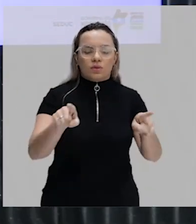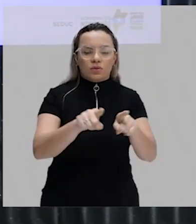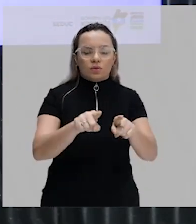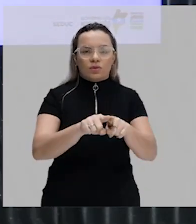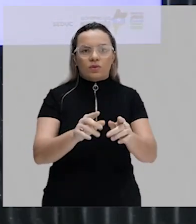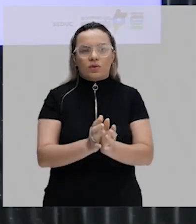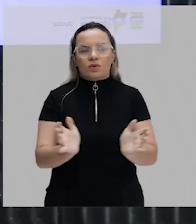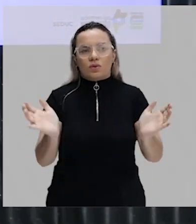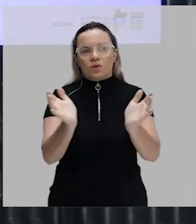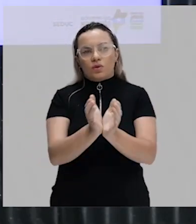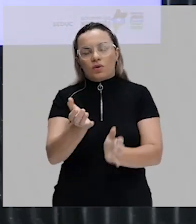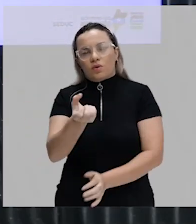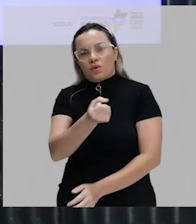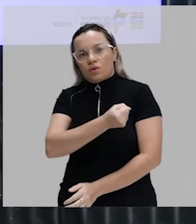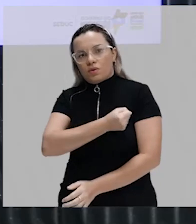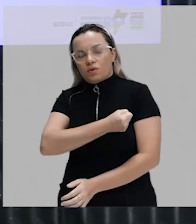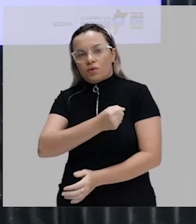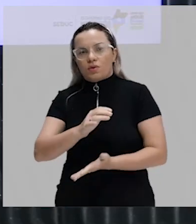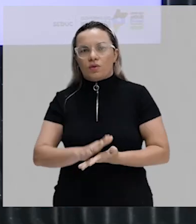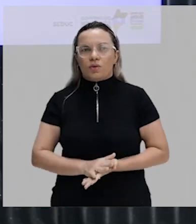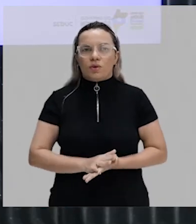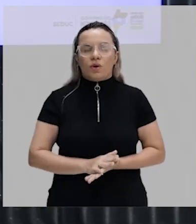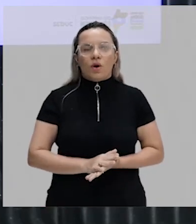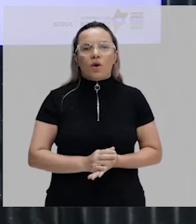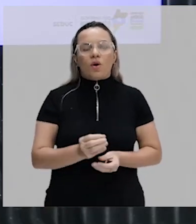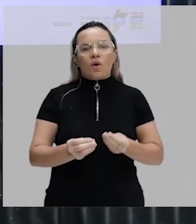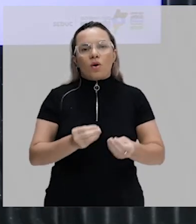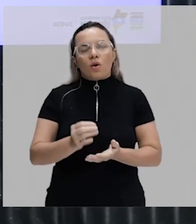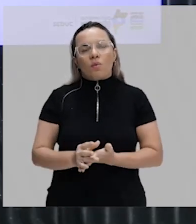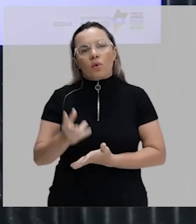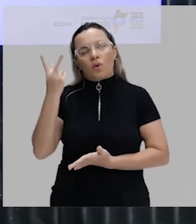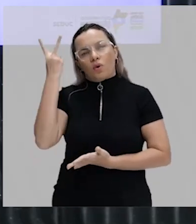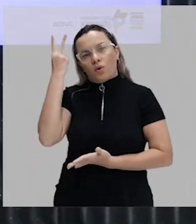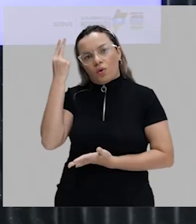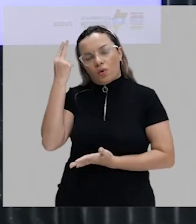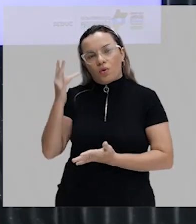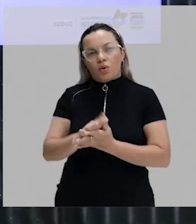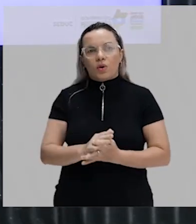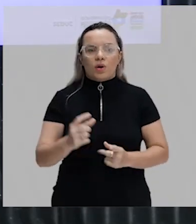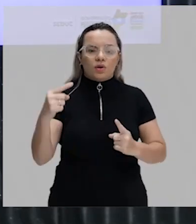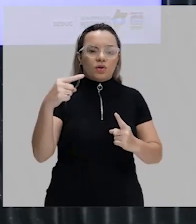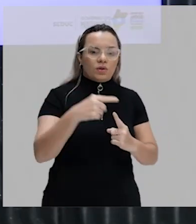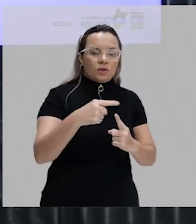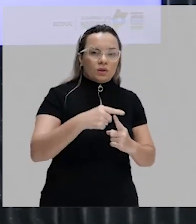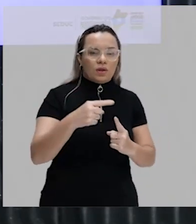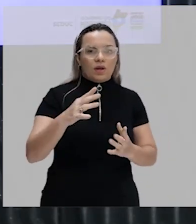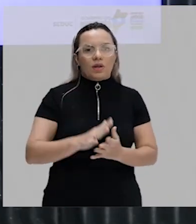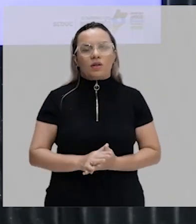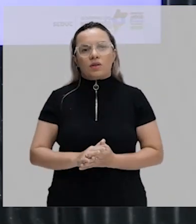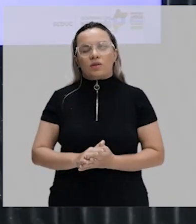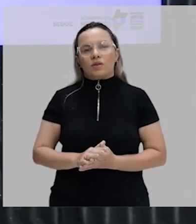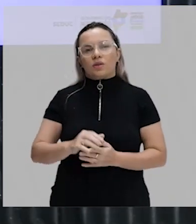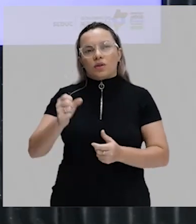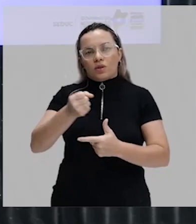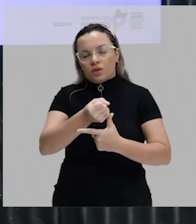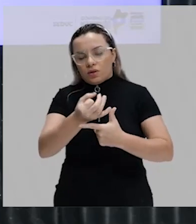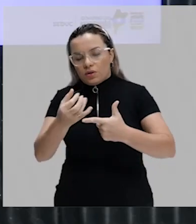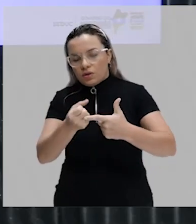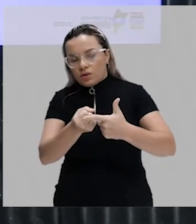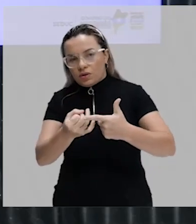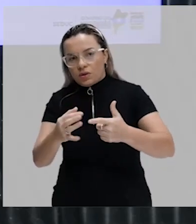os conjuntos numéricos, né? No caso, conjunto dos números naturais, números inteiros, racionais, conjunto dos